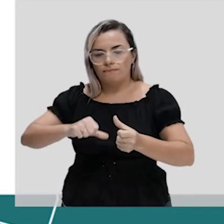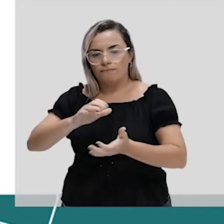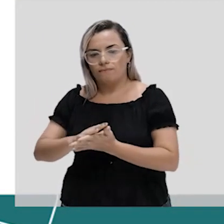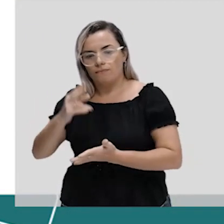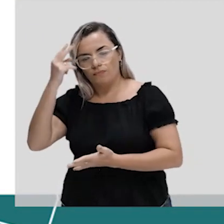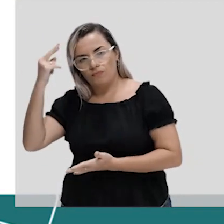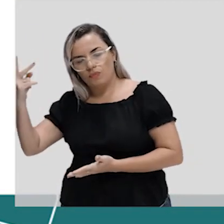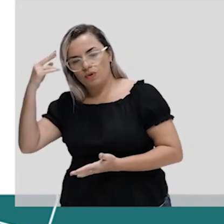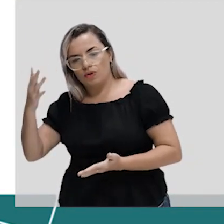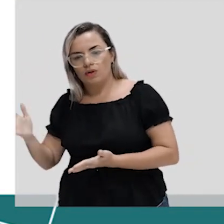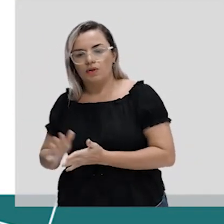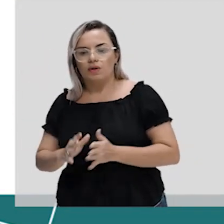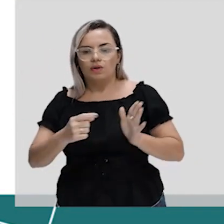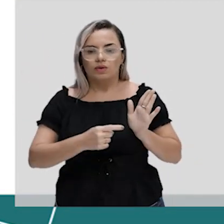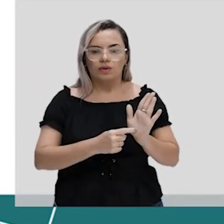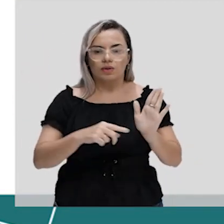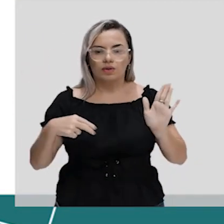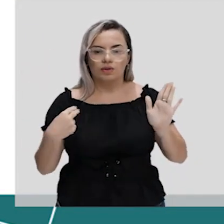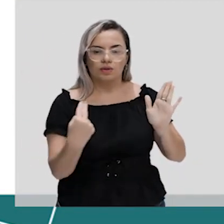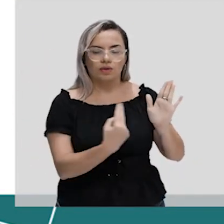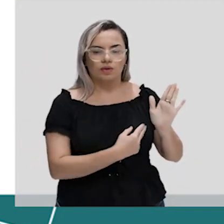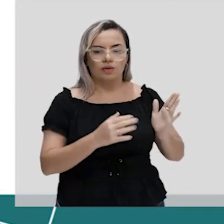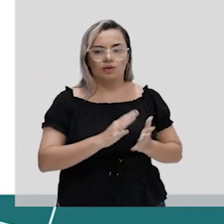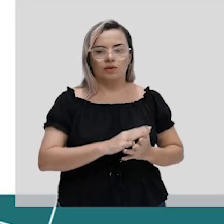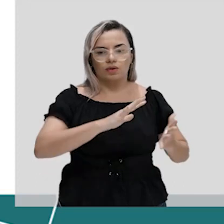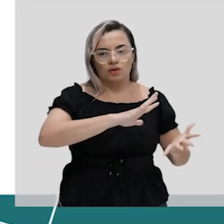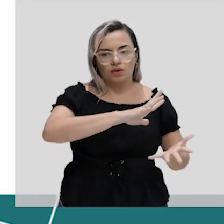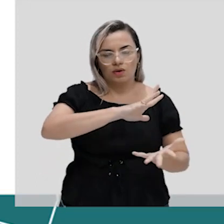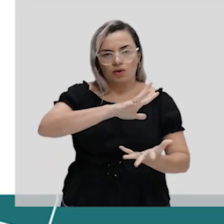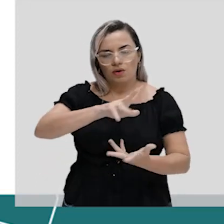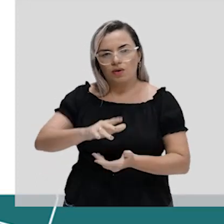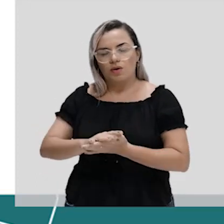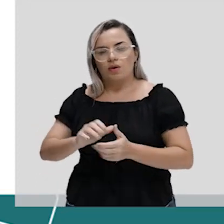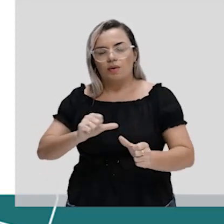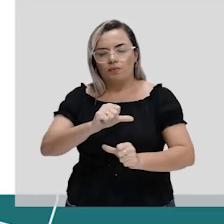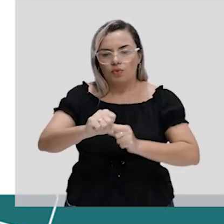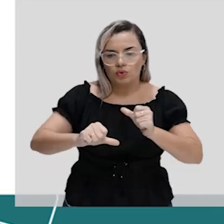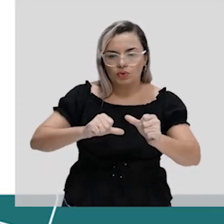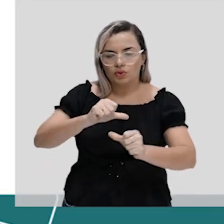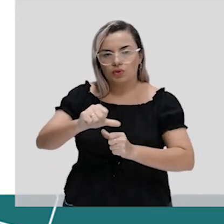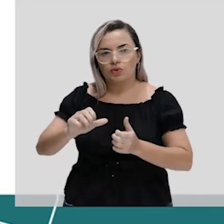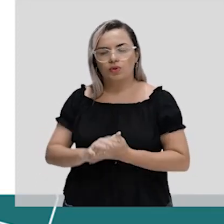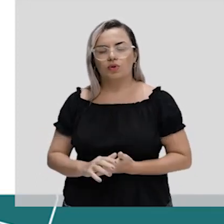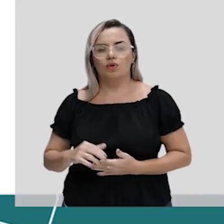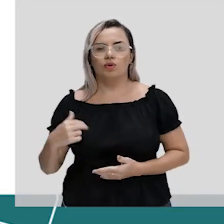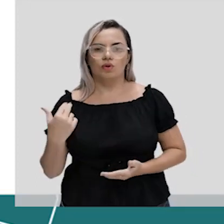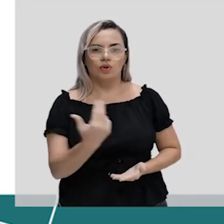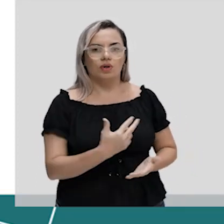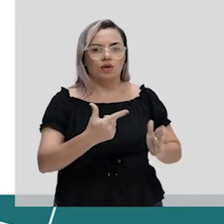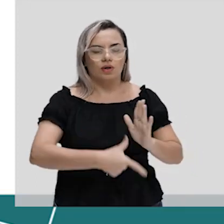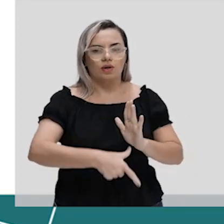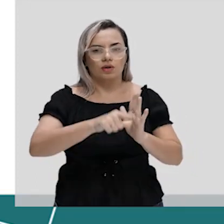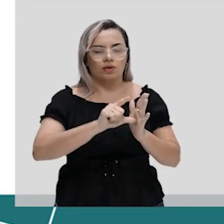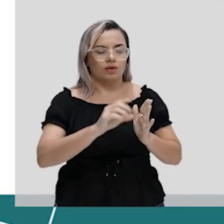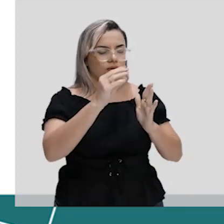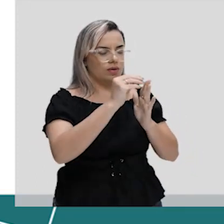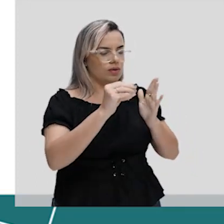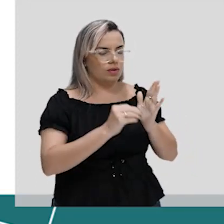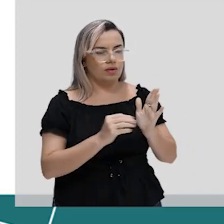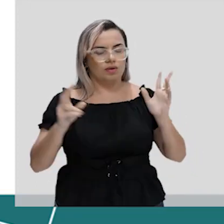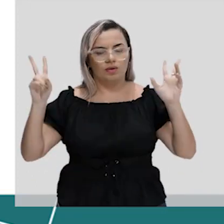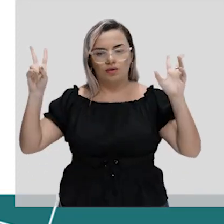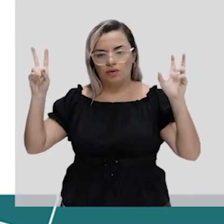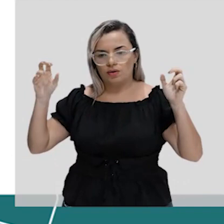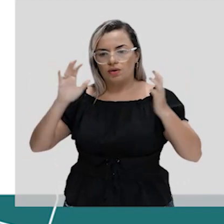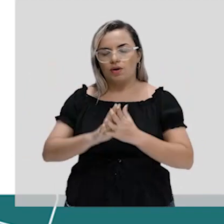história ela tem revelado que o nosso planeta ele é muito dinâmico. Nós já tivemos uma outra aula, uma aula anterior, falando sobre